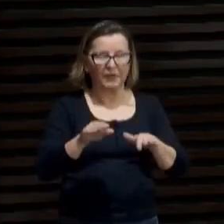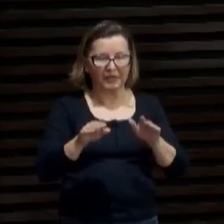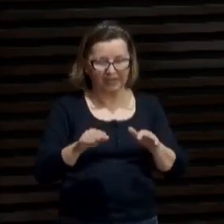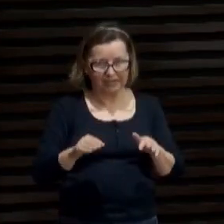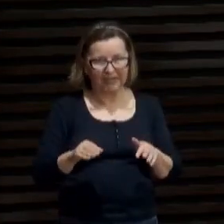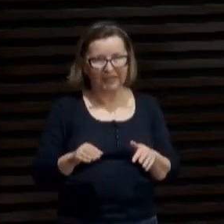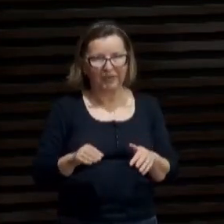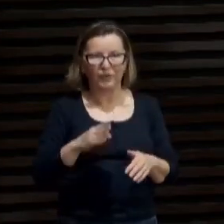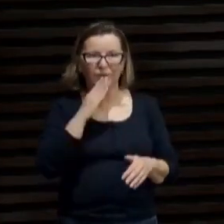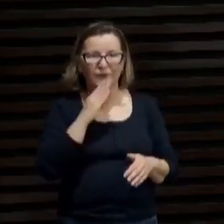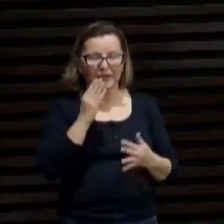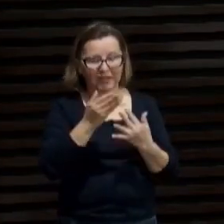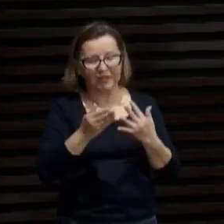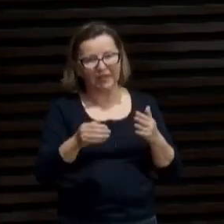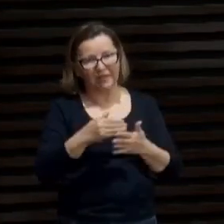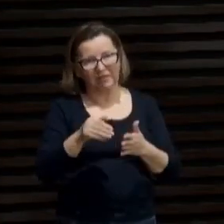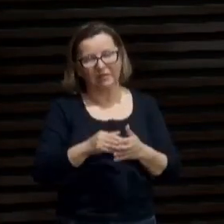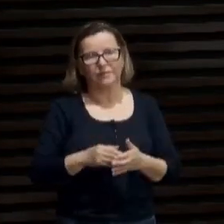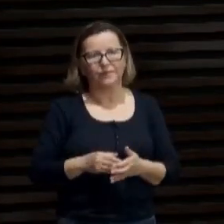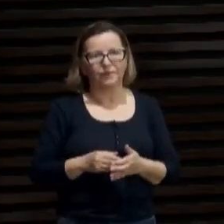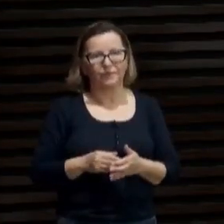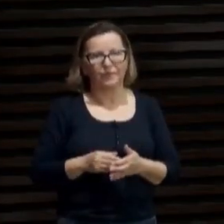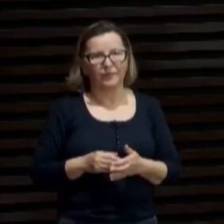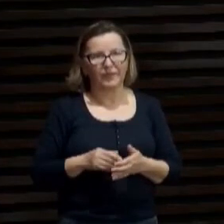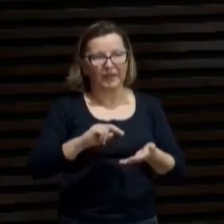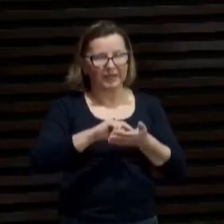seus direitos para ganhar um irmão.